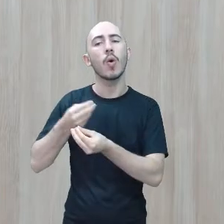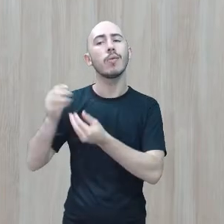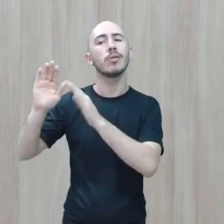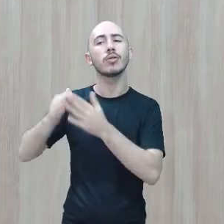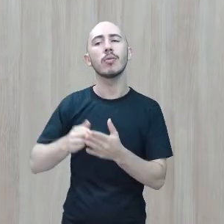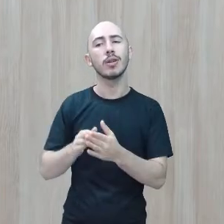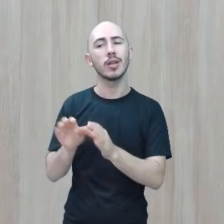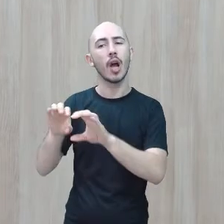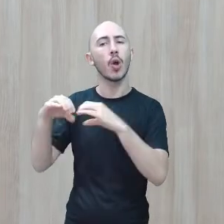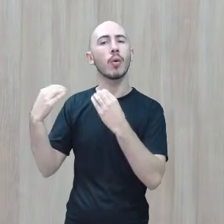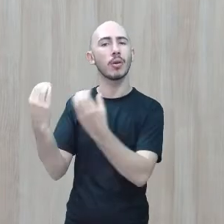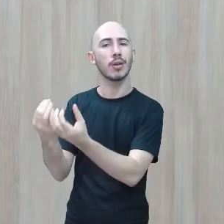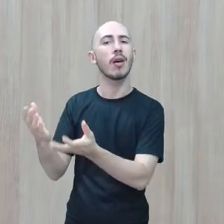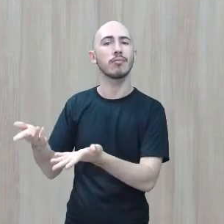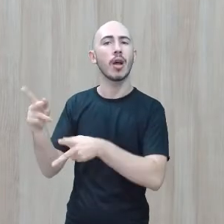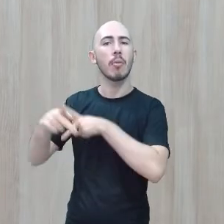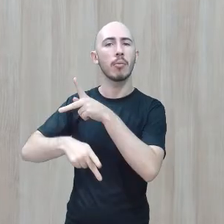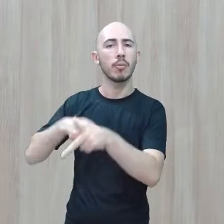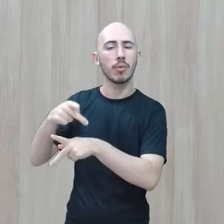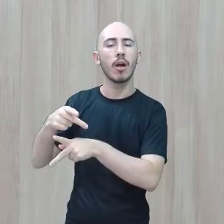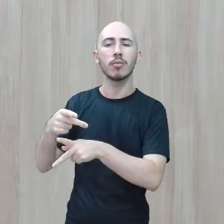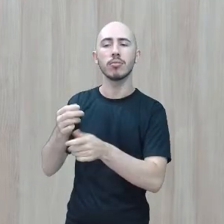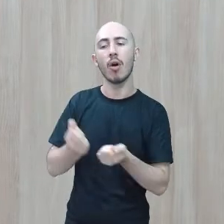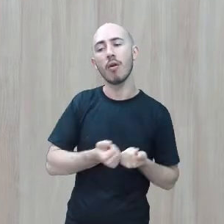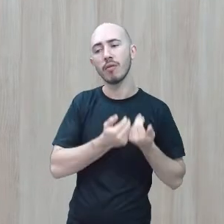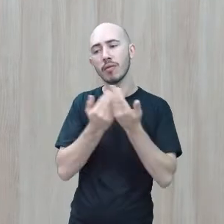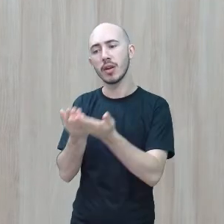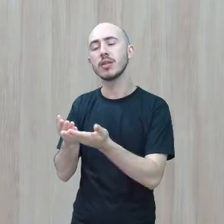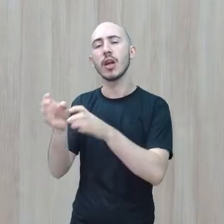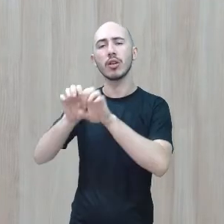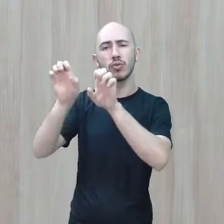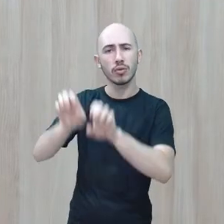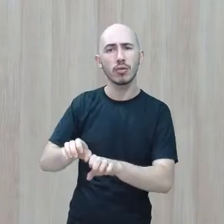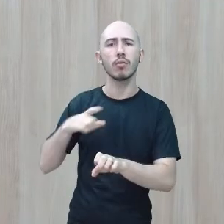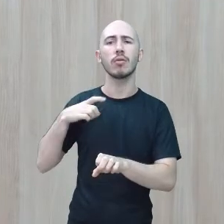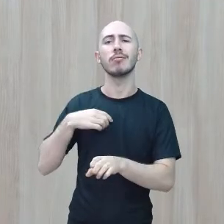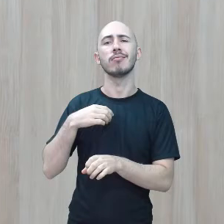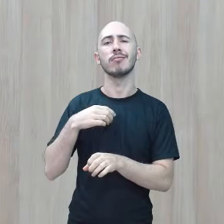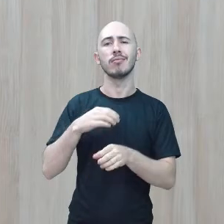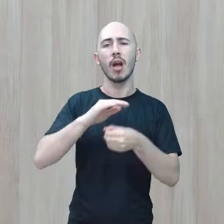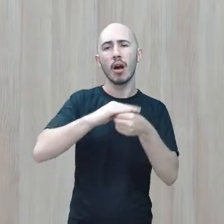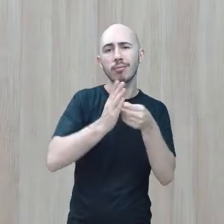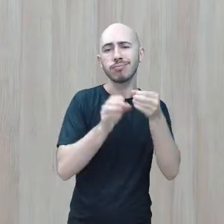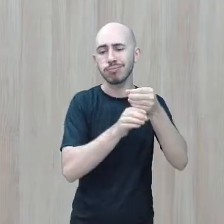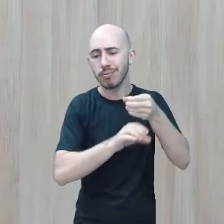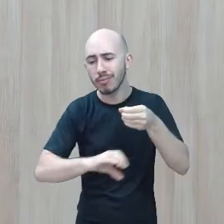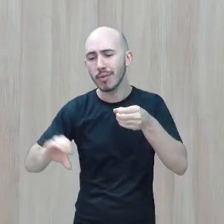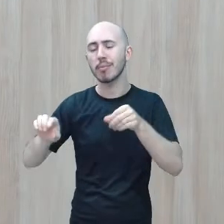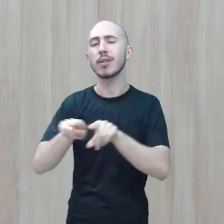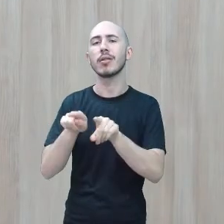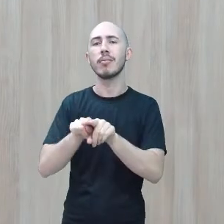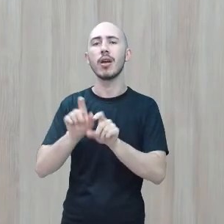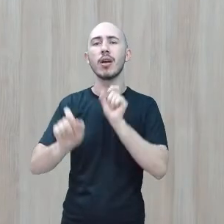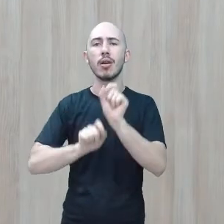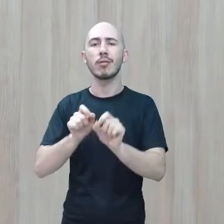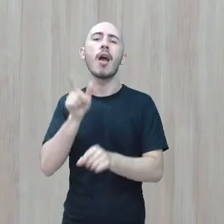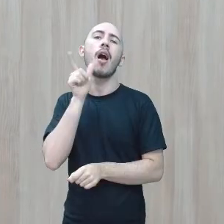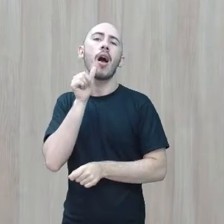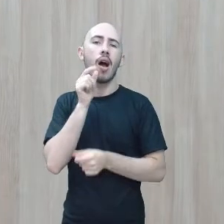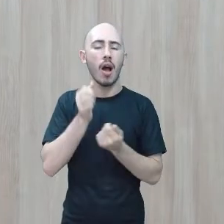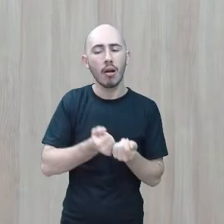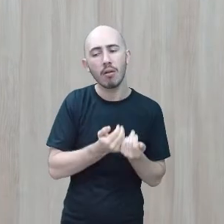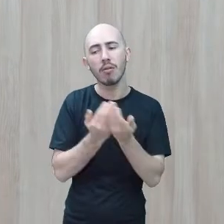comunidades populares para que tragam mais infraestrutura, saneamento básico, enfim, abastecimento de